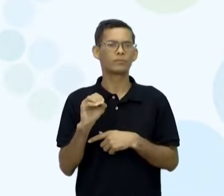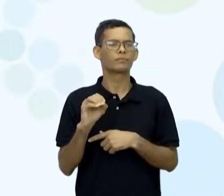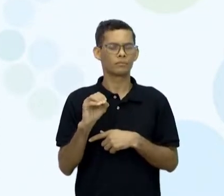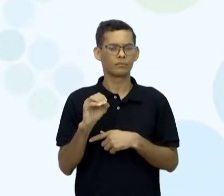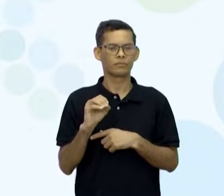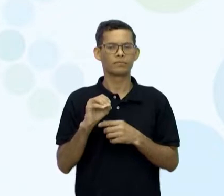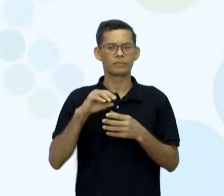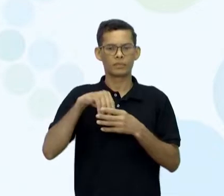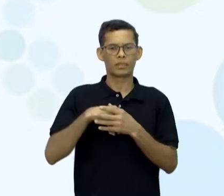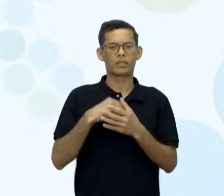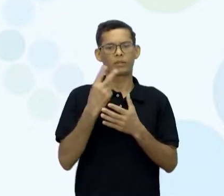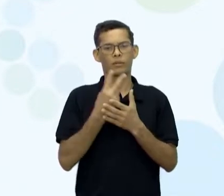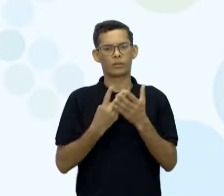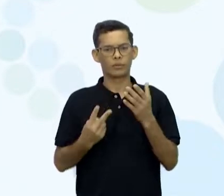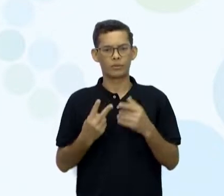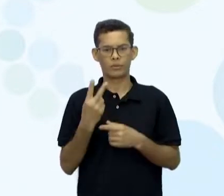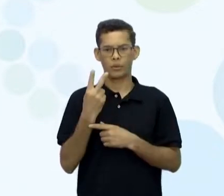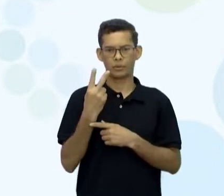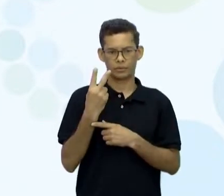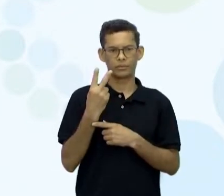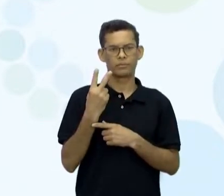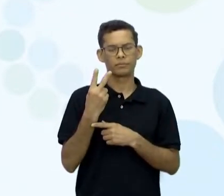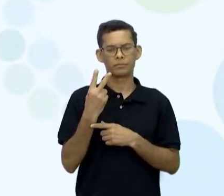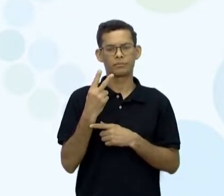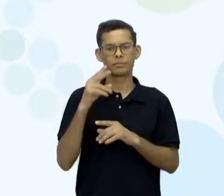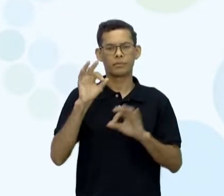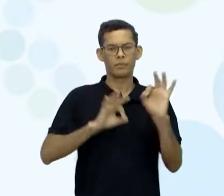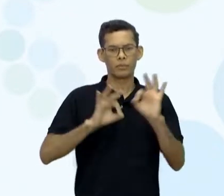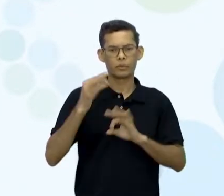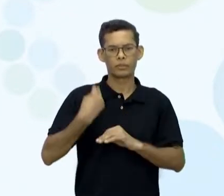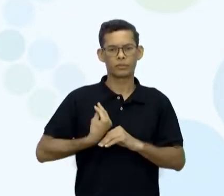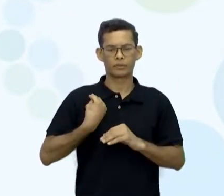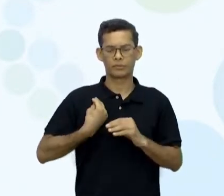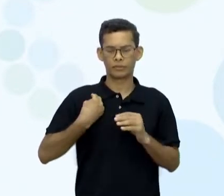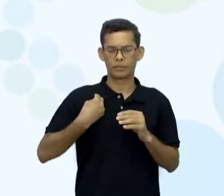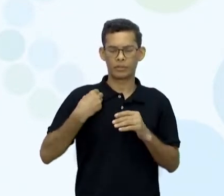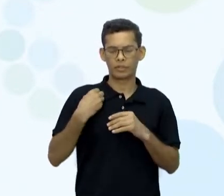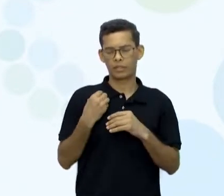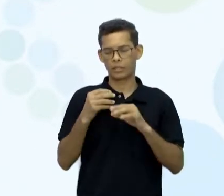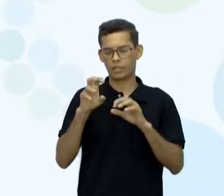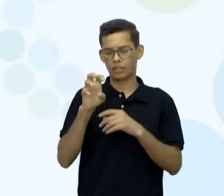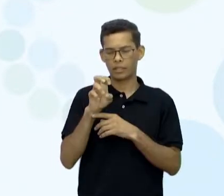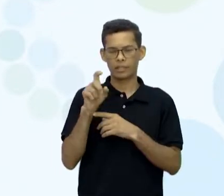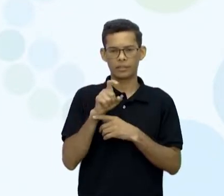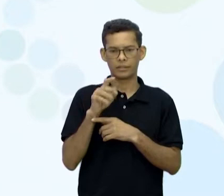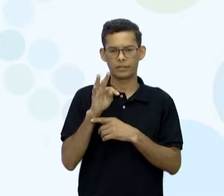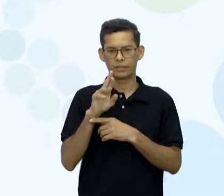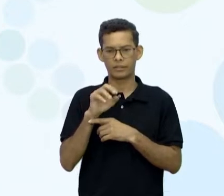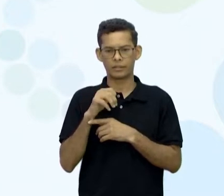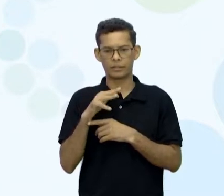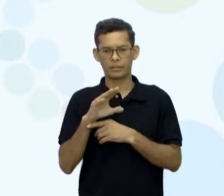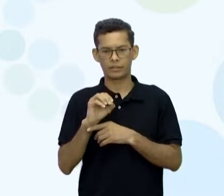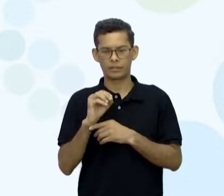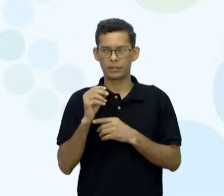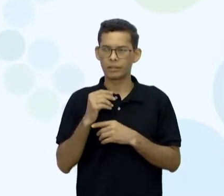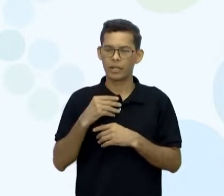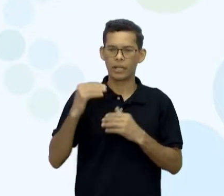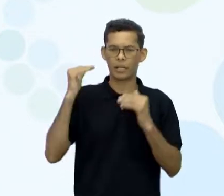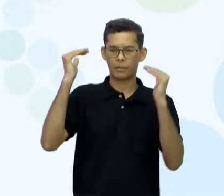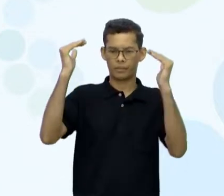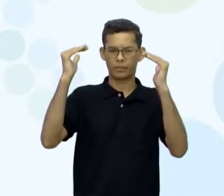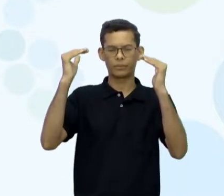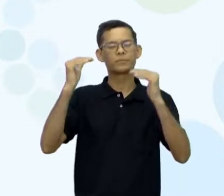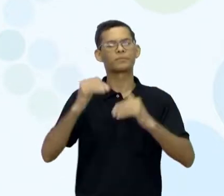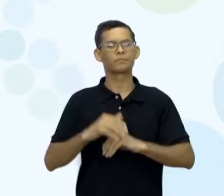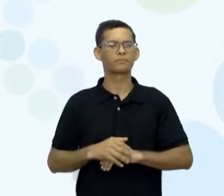curricular 2, tá aí, ó, projeto Vida ao Extremo. Essa é a unidade curricular 2, do ano que